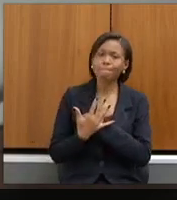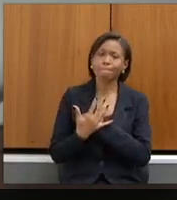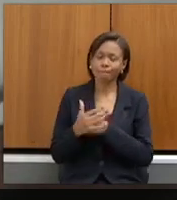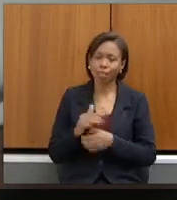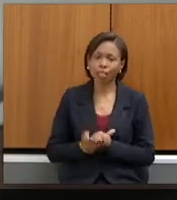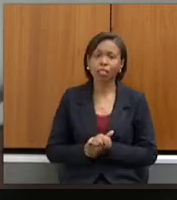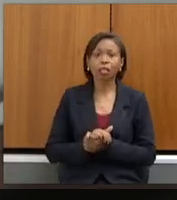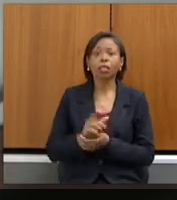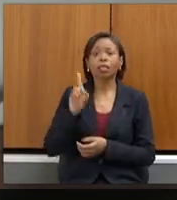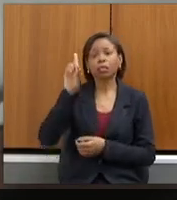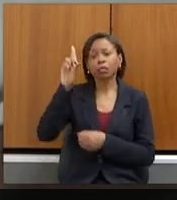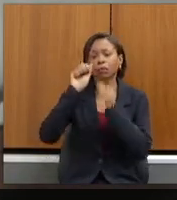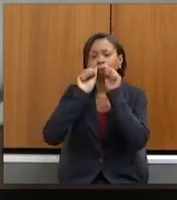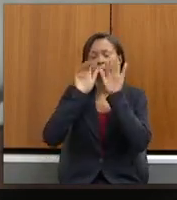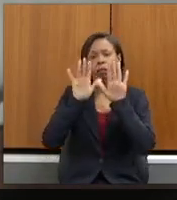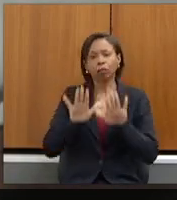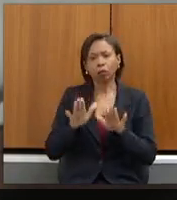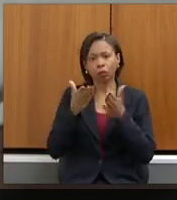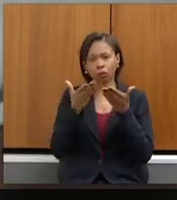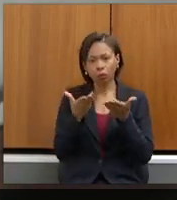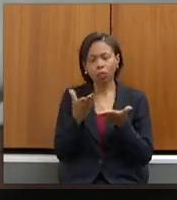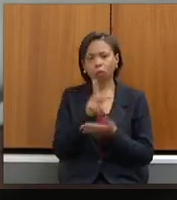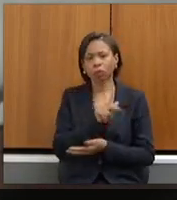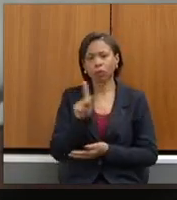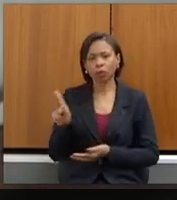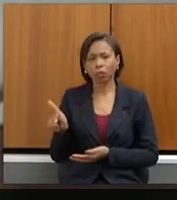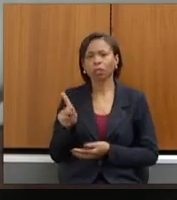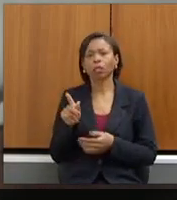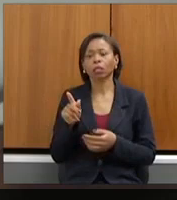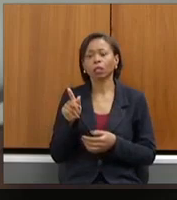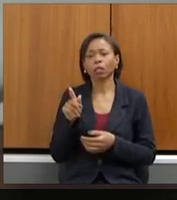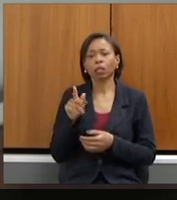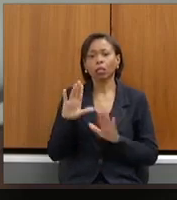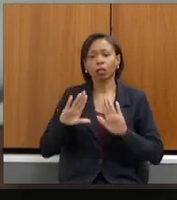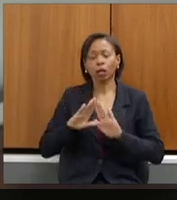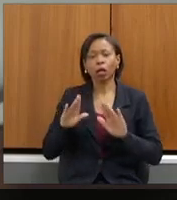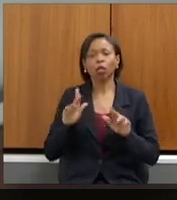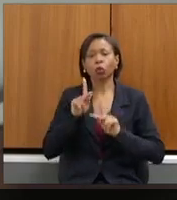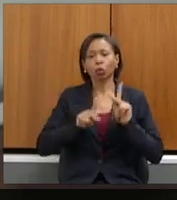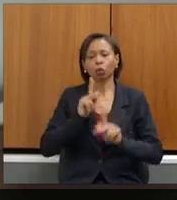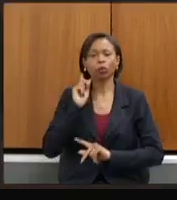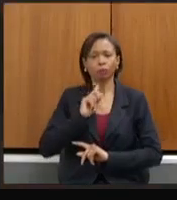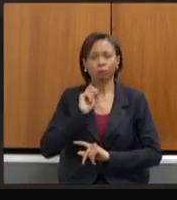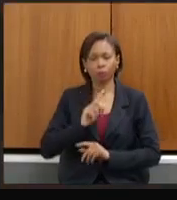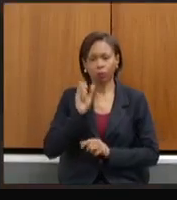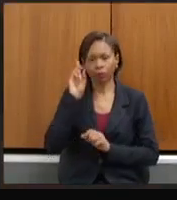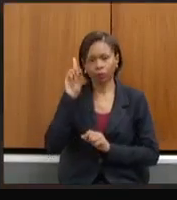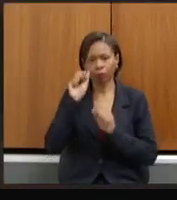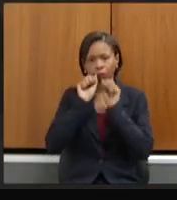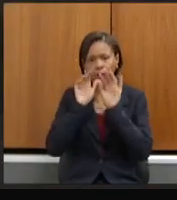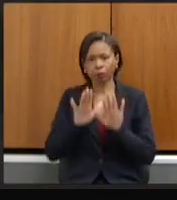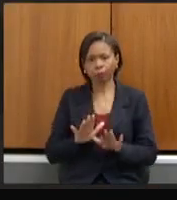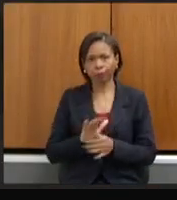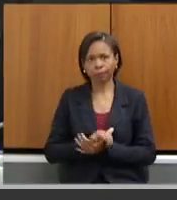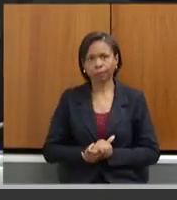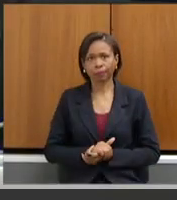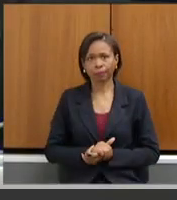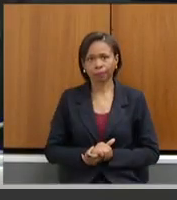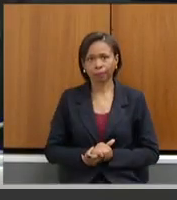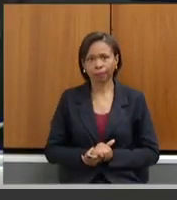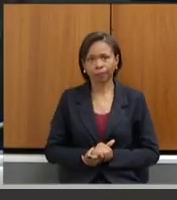tanta dor que Deus abençoe que Deus abençoe Presidente e que Deus abençoe o povo de Minas Gerais e